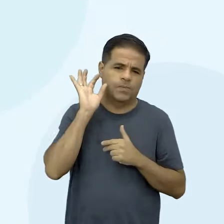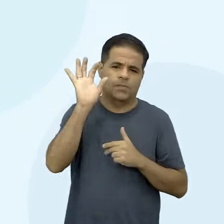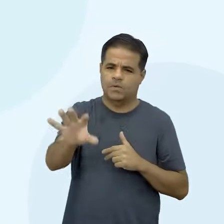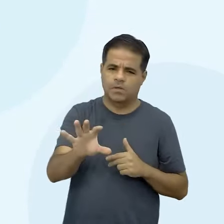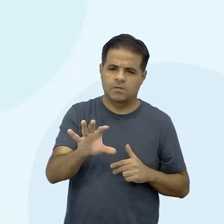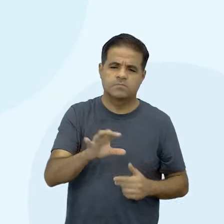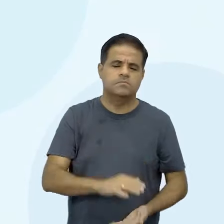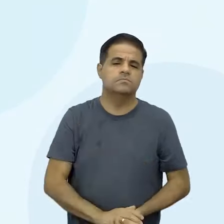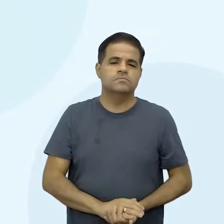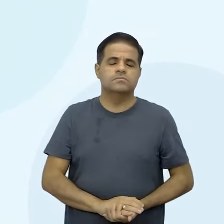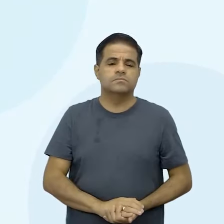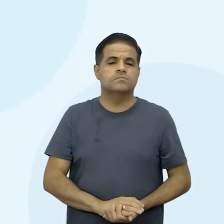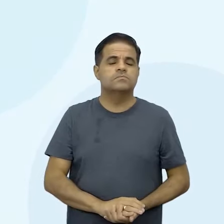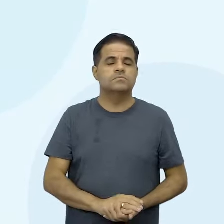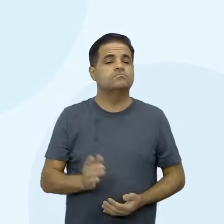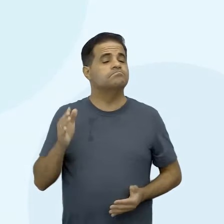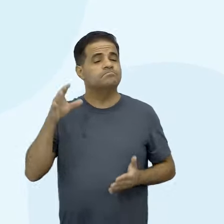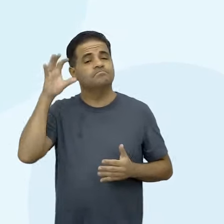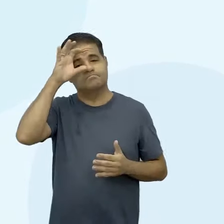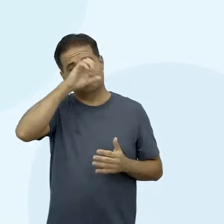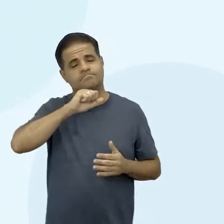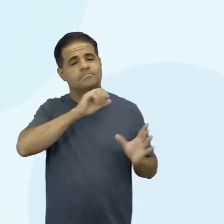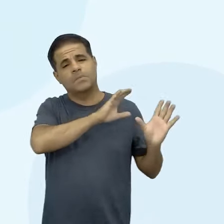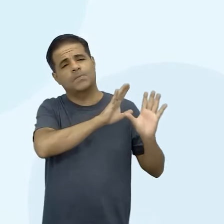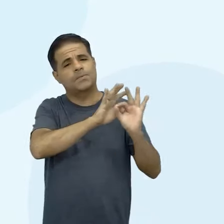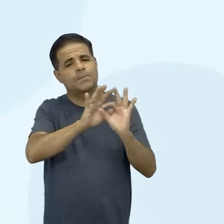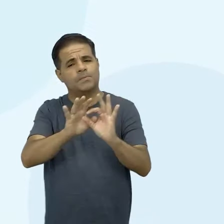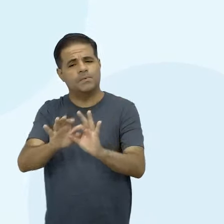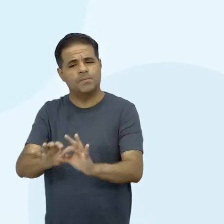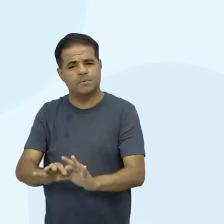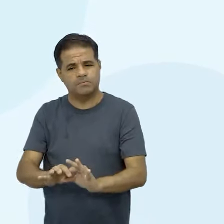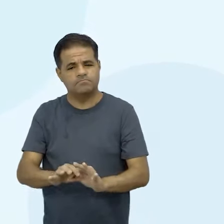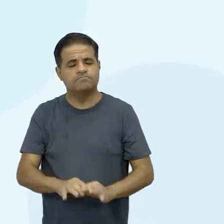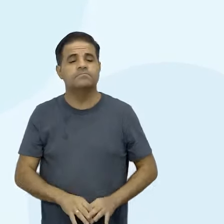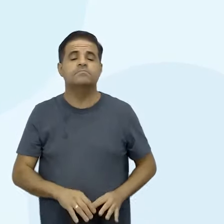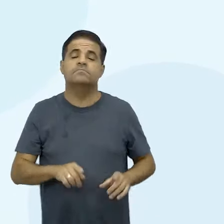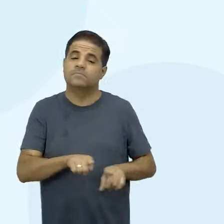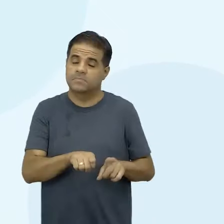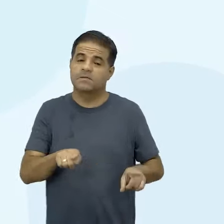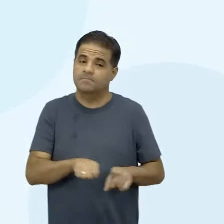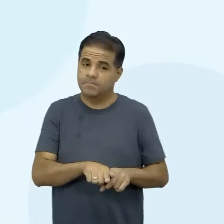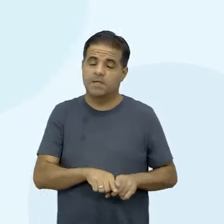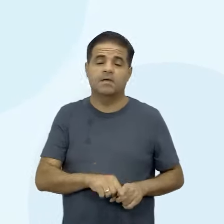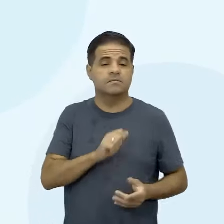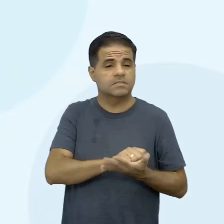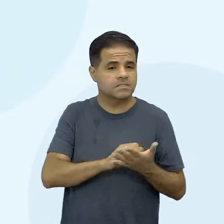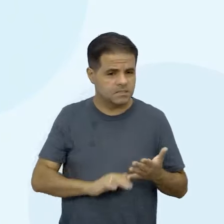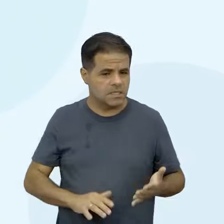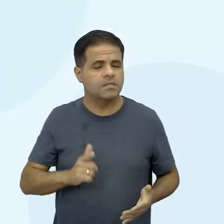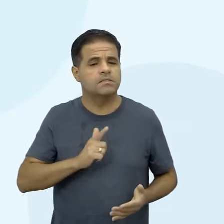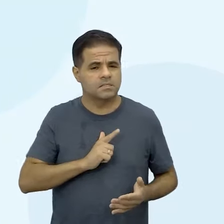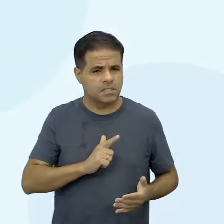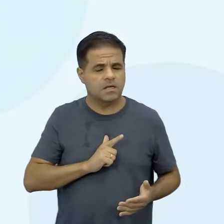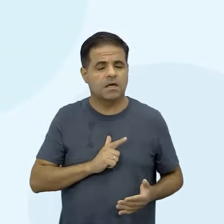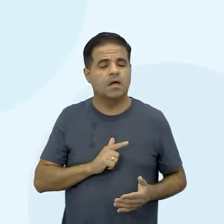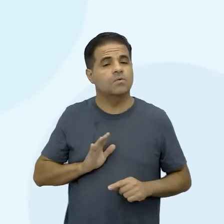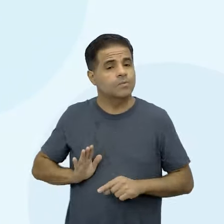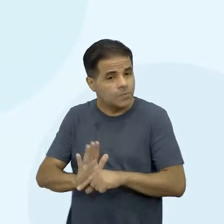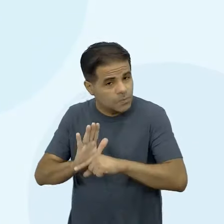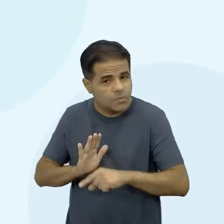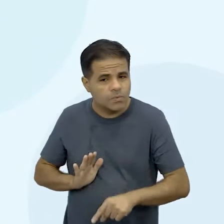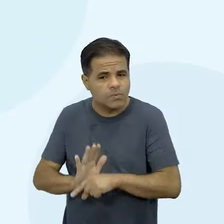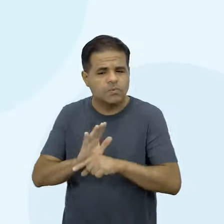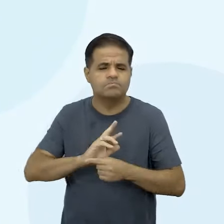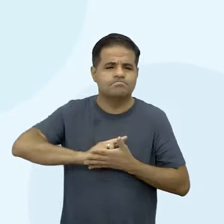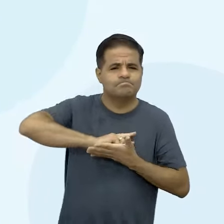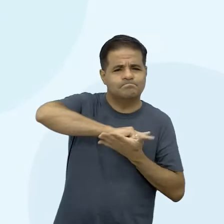nas habilidades, né, e nas aprendizagens contextualizadas. Além disso, né, as atividades, elas também contribuem aí com